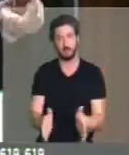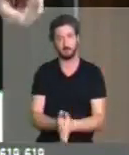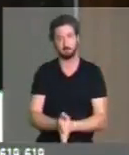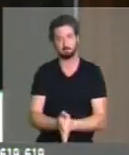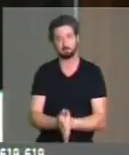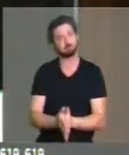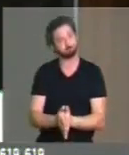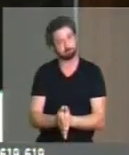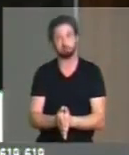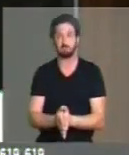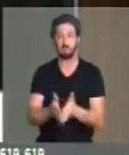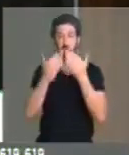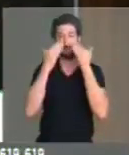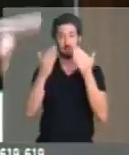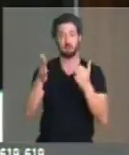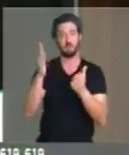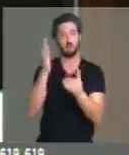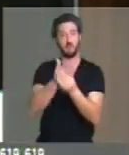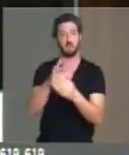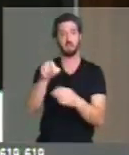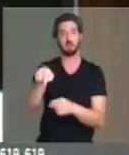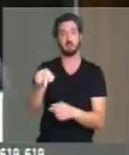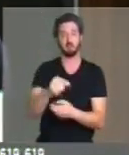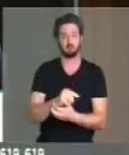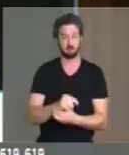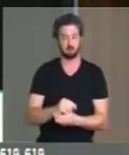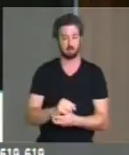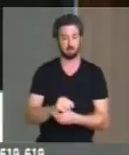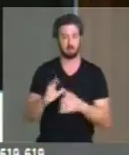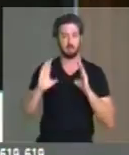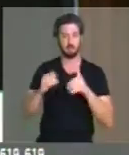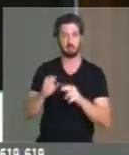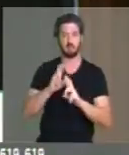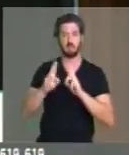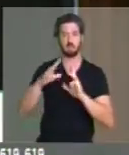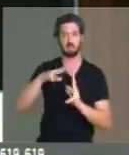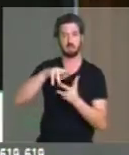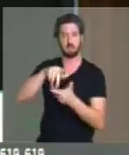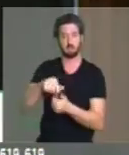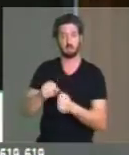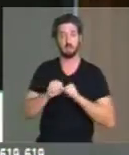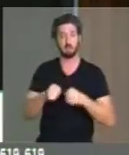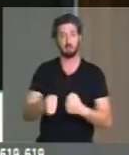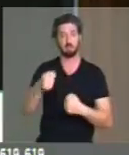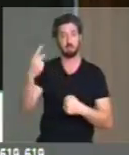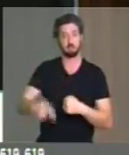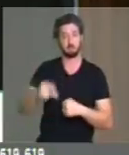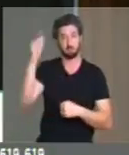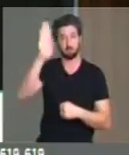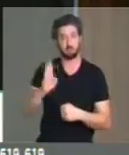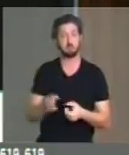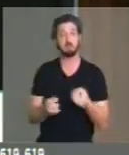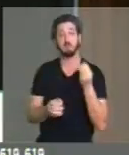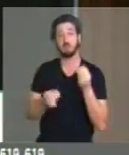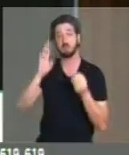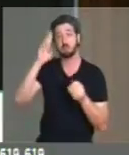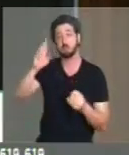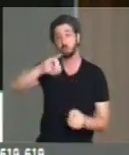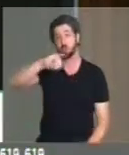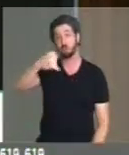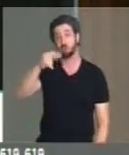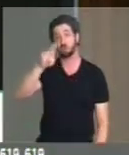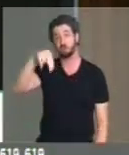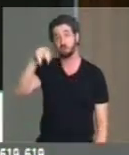E por isso nós apresentamos um requerimento na Comissão de Relações Exteriores e Defesa Nacional para que o senhor Raul